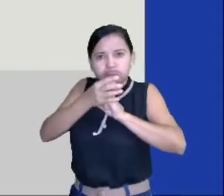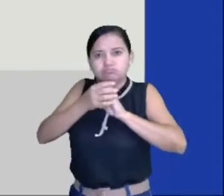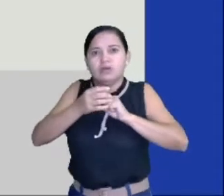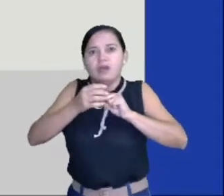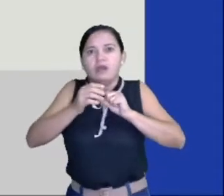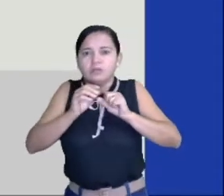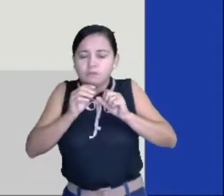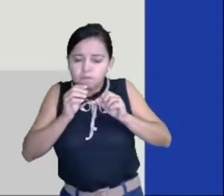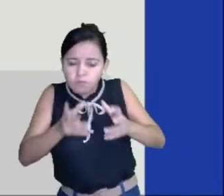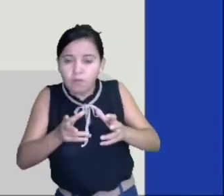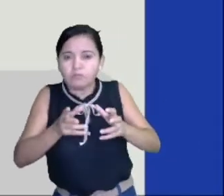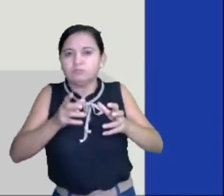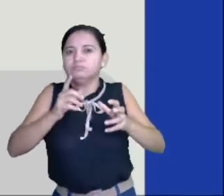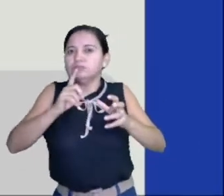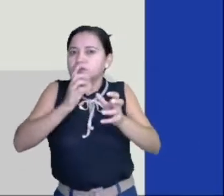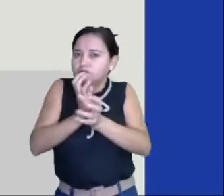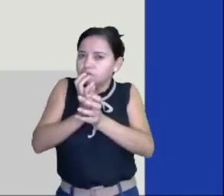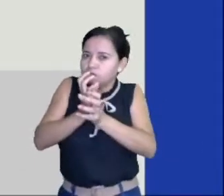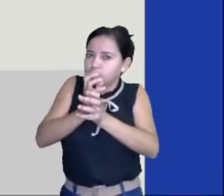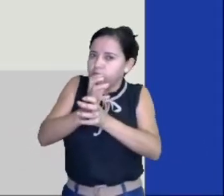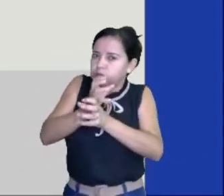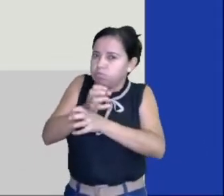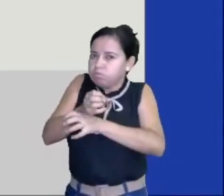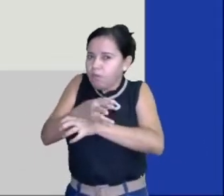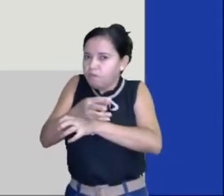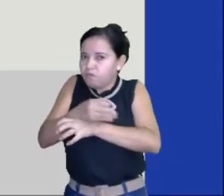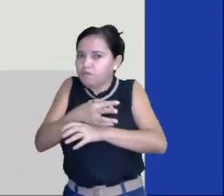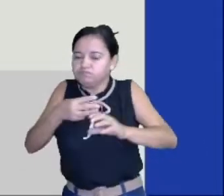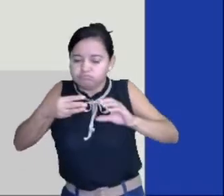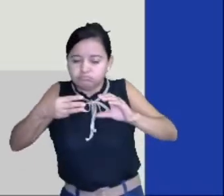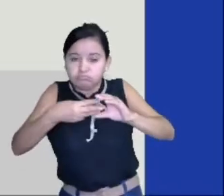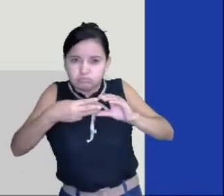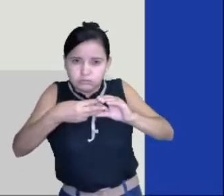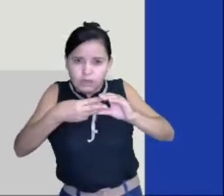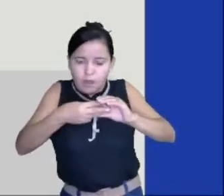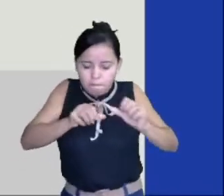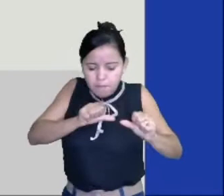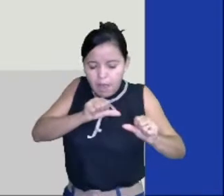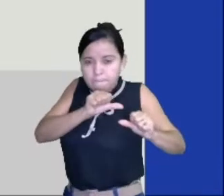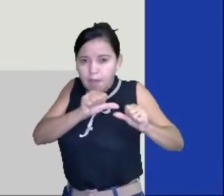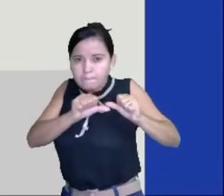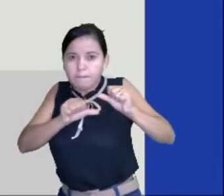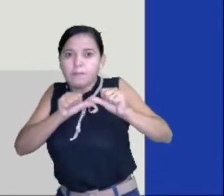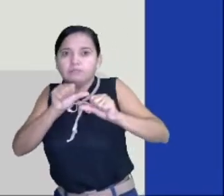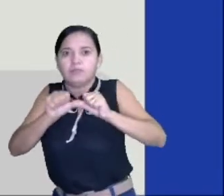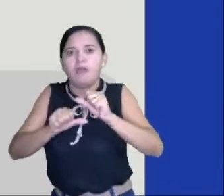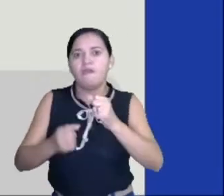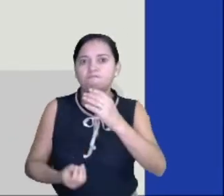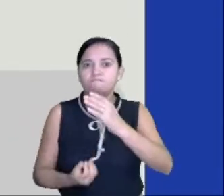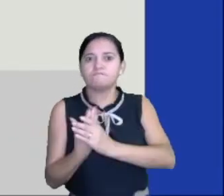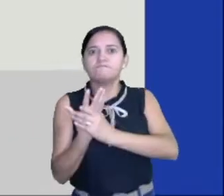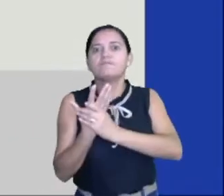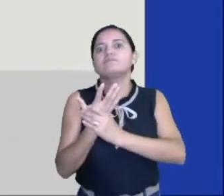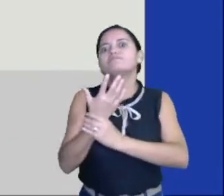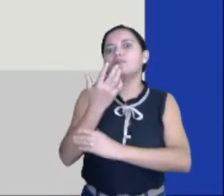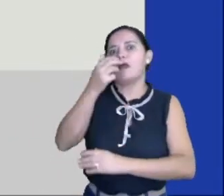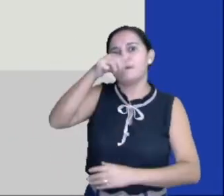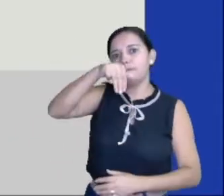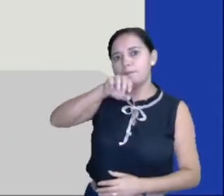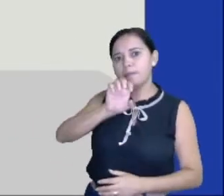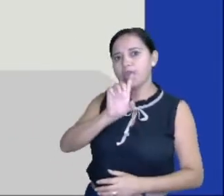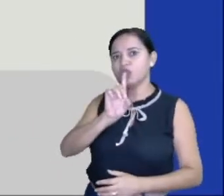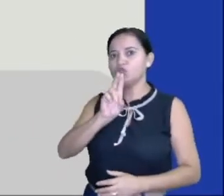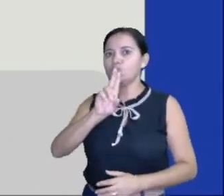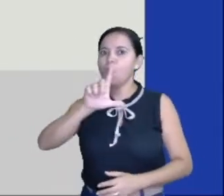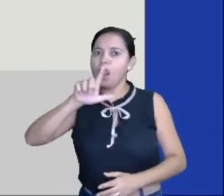nesse calo ósseo, novas células ósseas serão formadas e a medula óssea será reestruturada ao longo